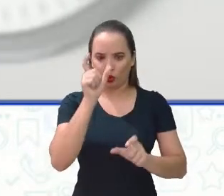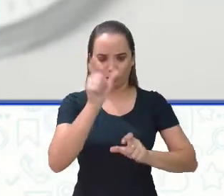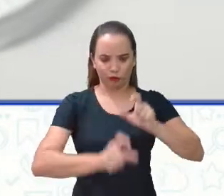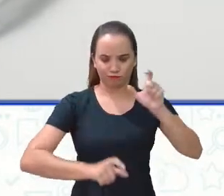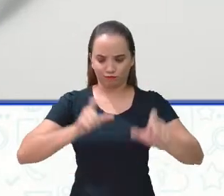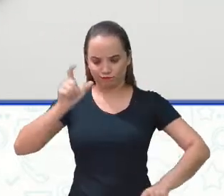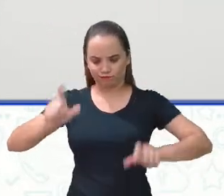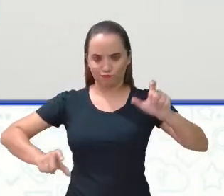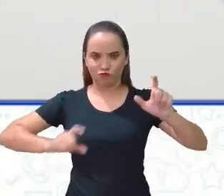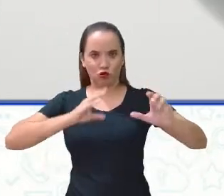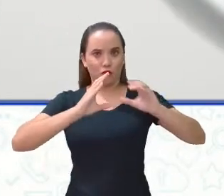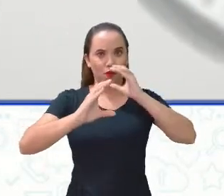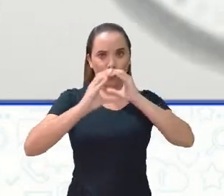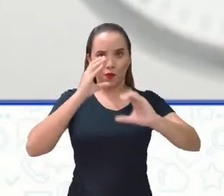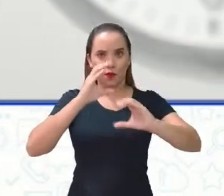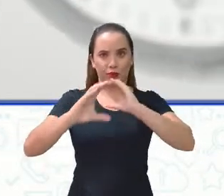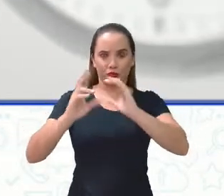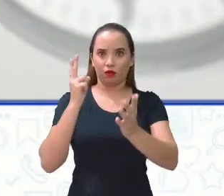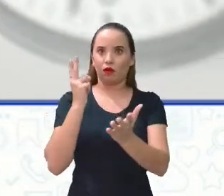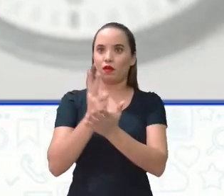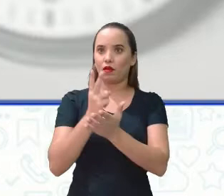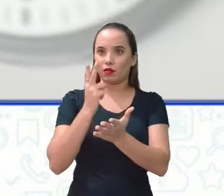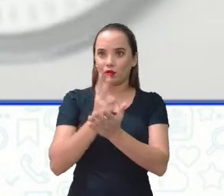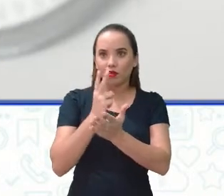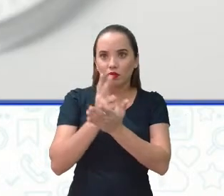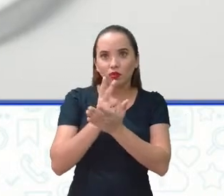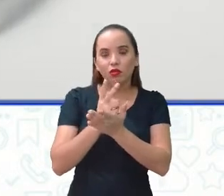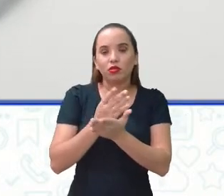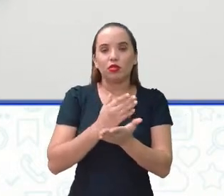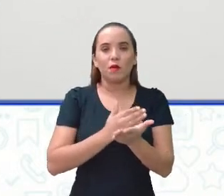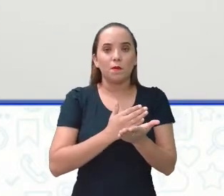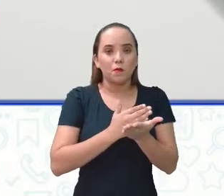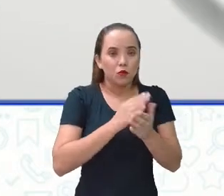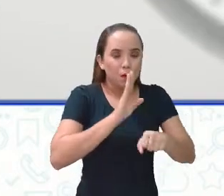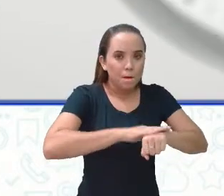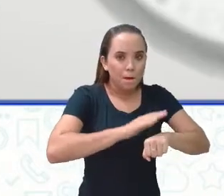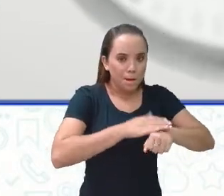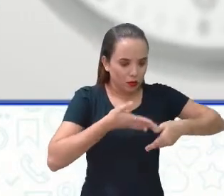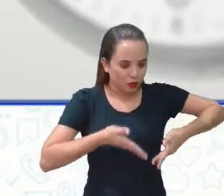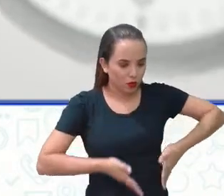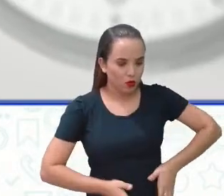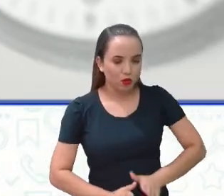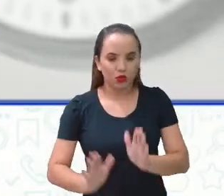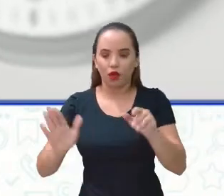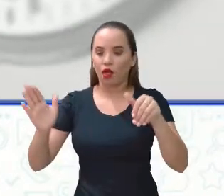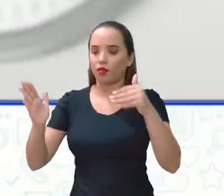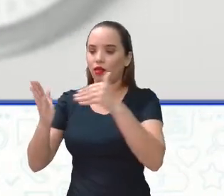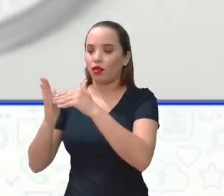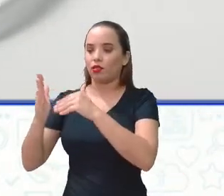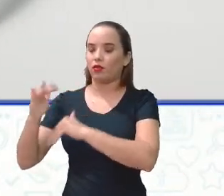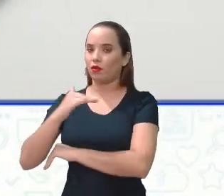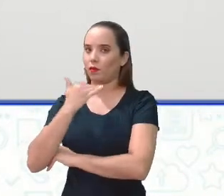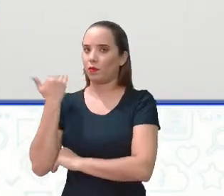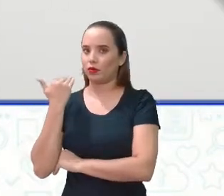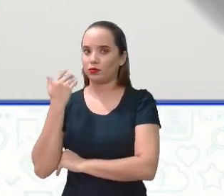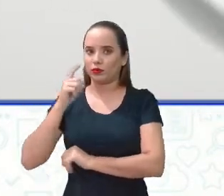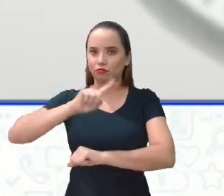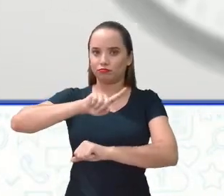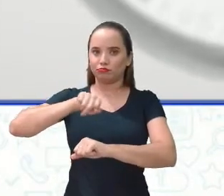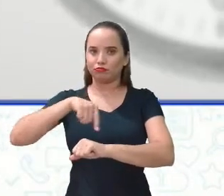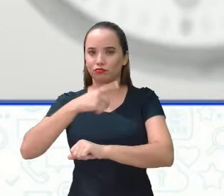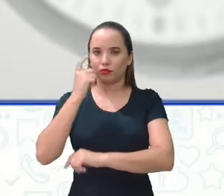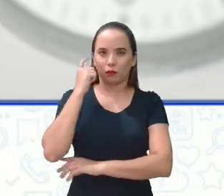comunica-se constantemente desde o nascimento até a morte. Tempo para vocês. Pensa